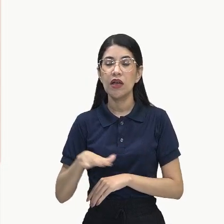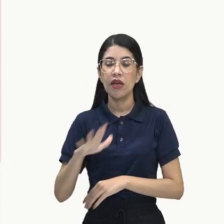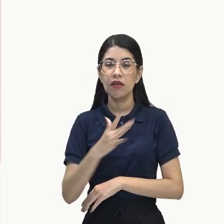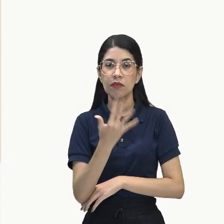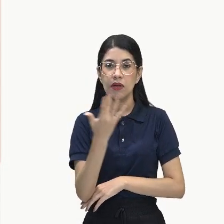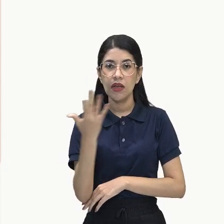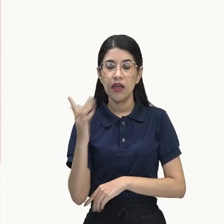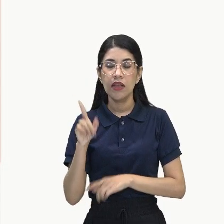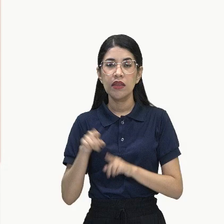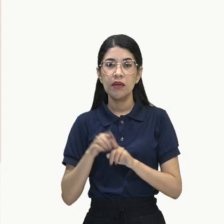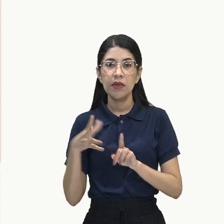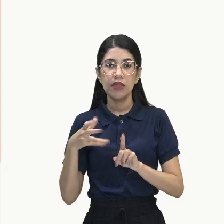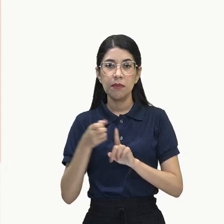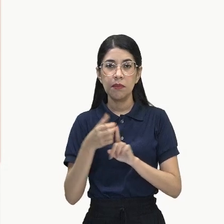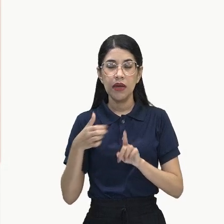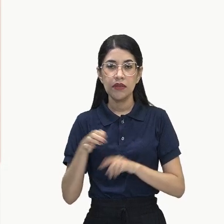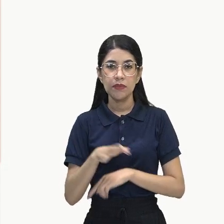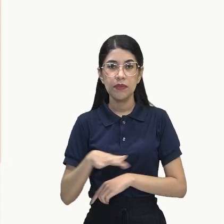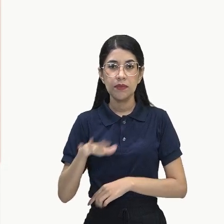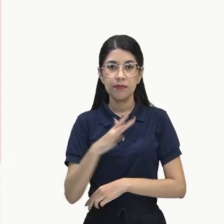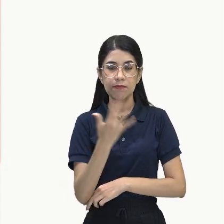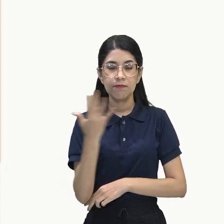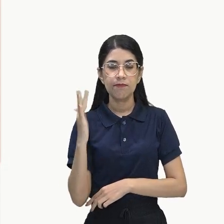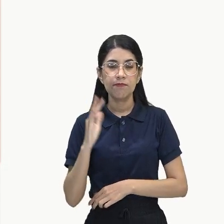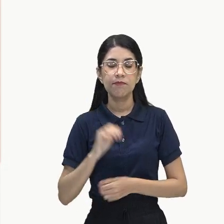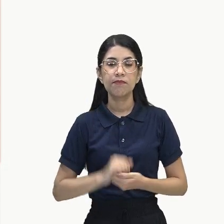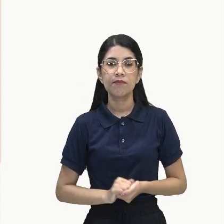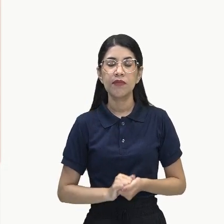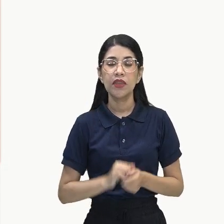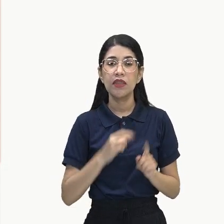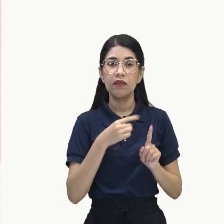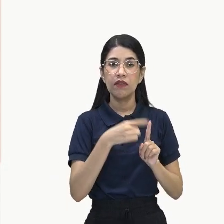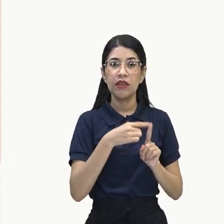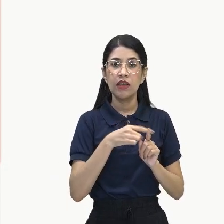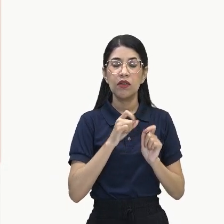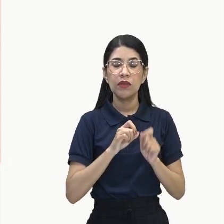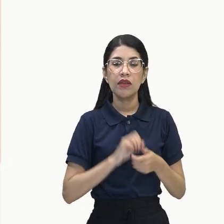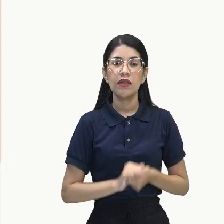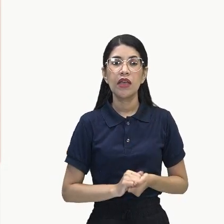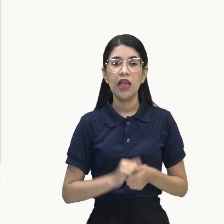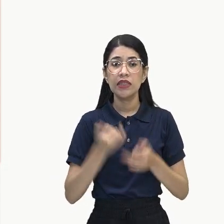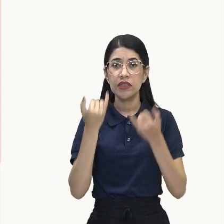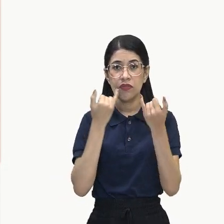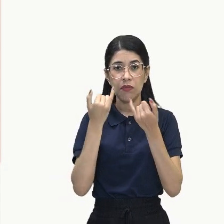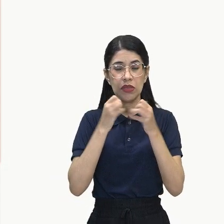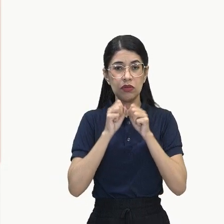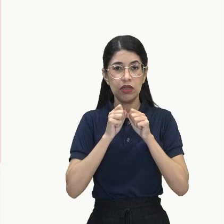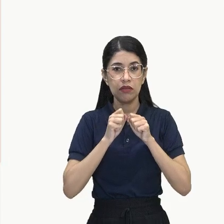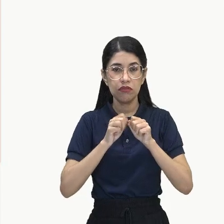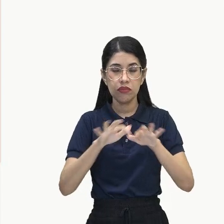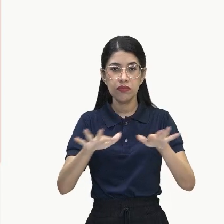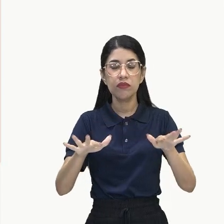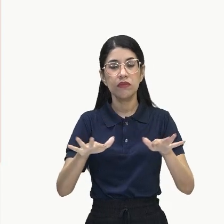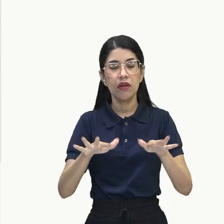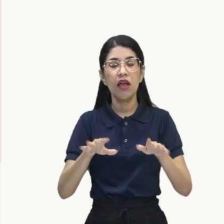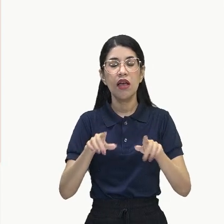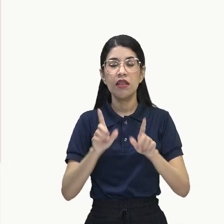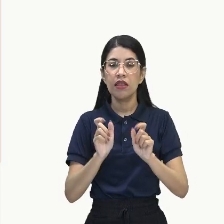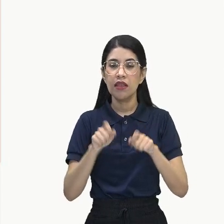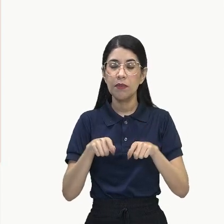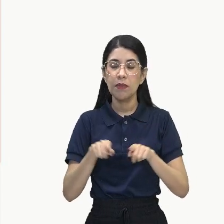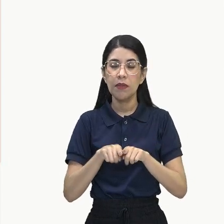impactos ambientais. E aí a gente tem também como vantagem a circulação de informações que fortalece